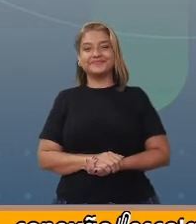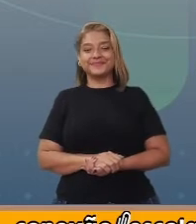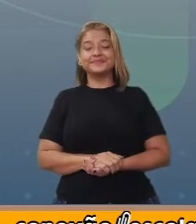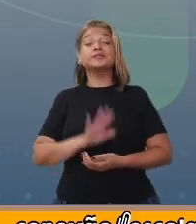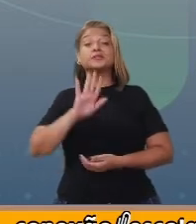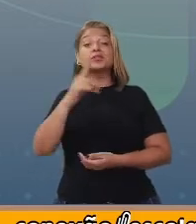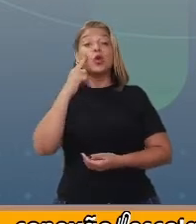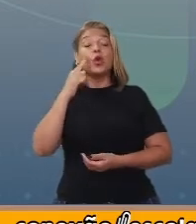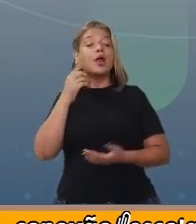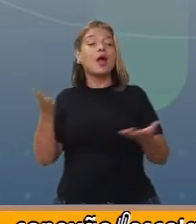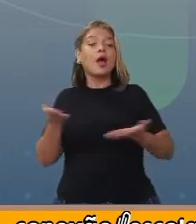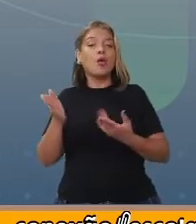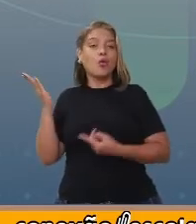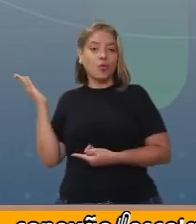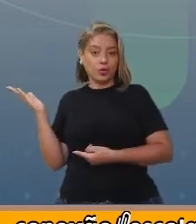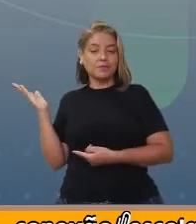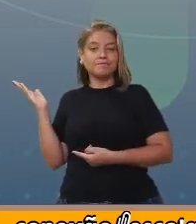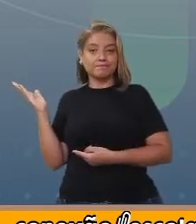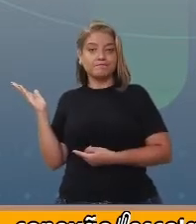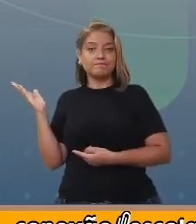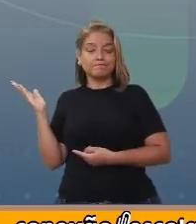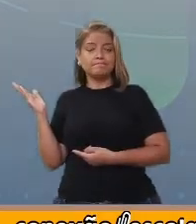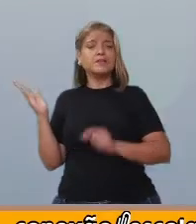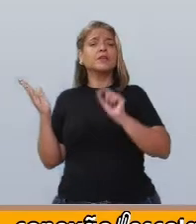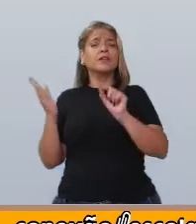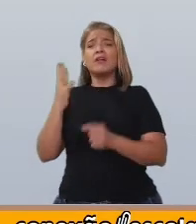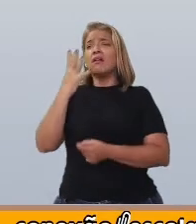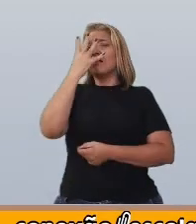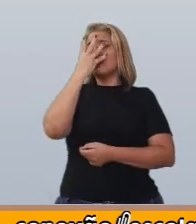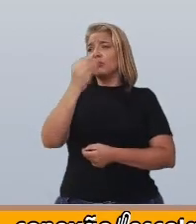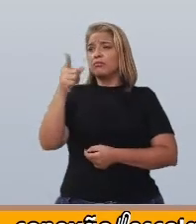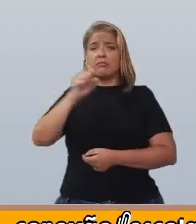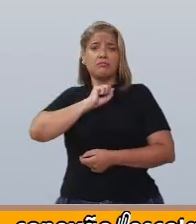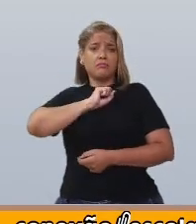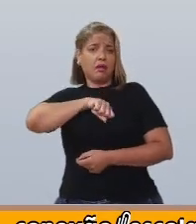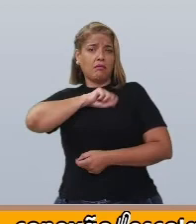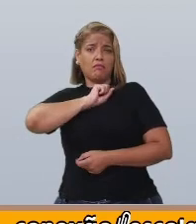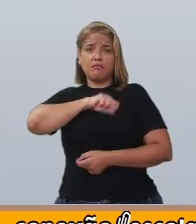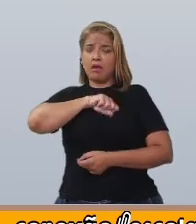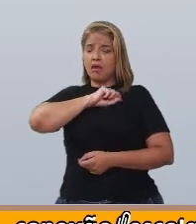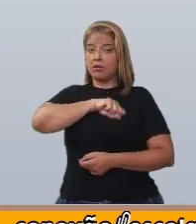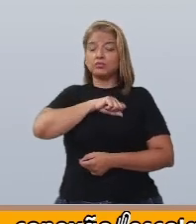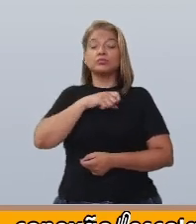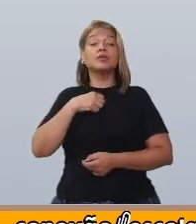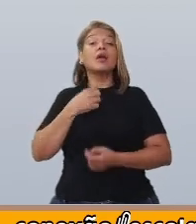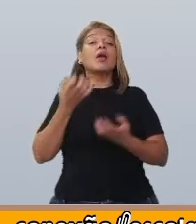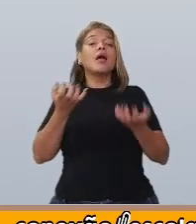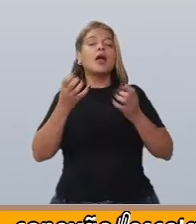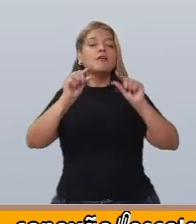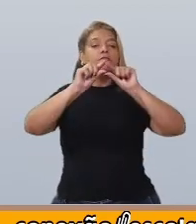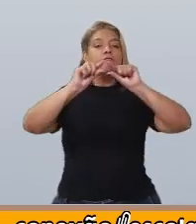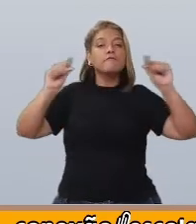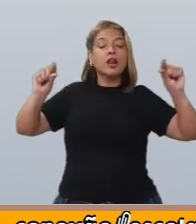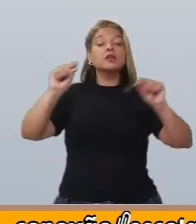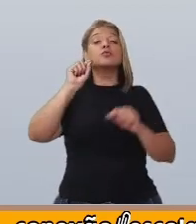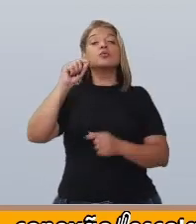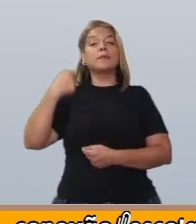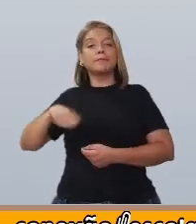E agora nesse exemplo. Que lobo malvado! Eu quero uma frase agora com ponto